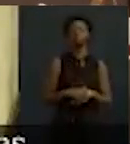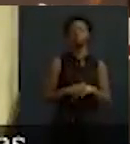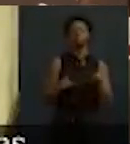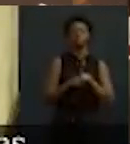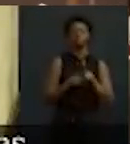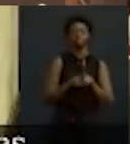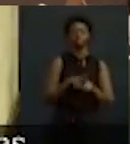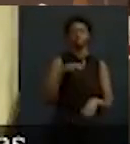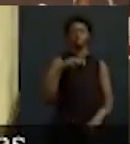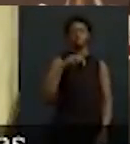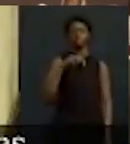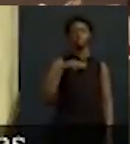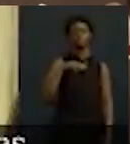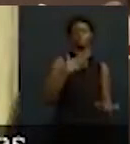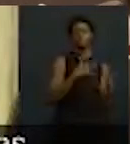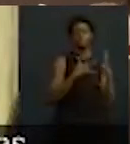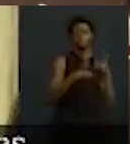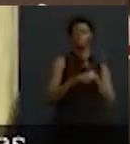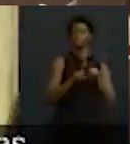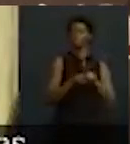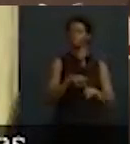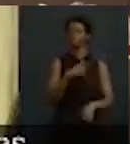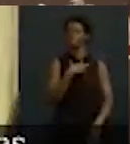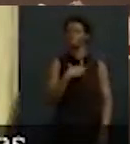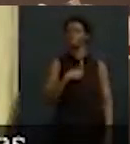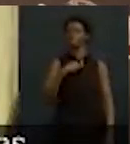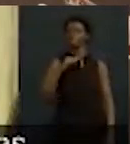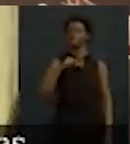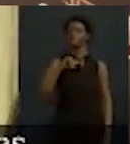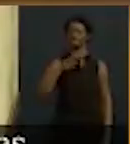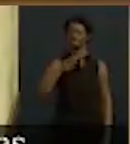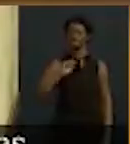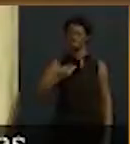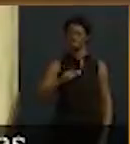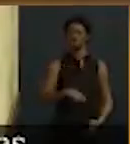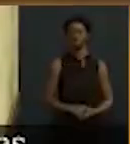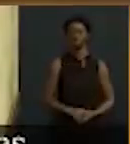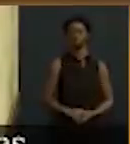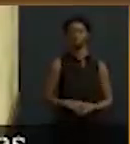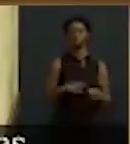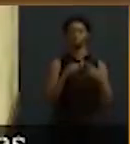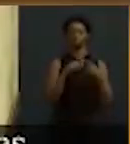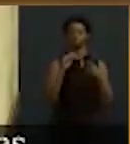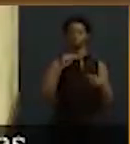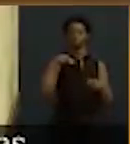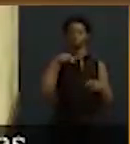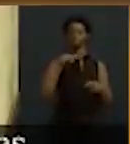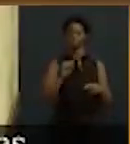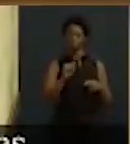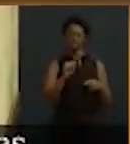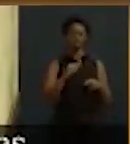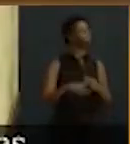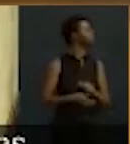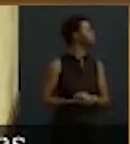Medalha Aníbal Frederico de Souza. Ana Cristina